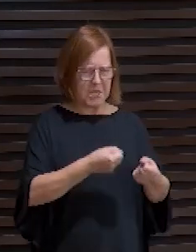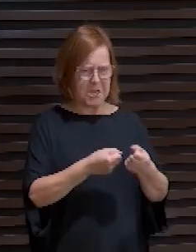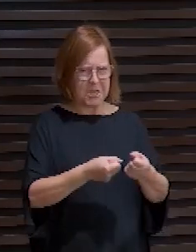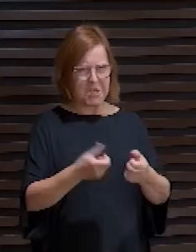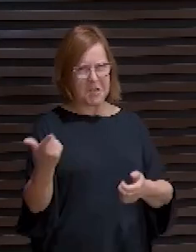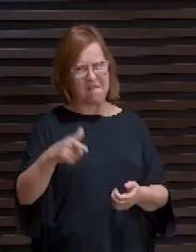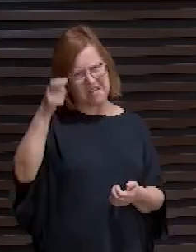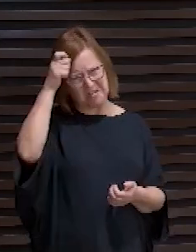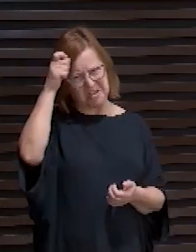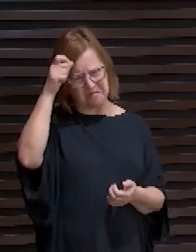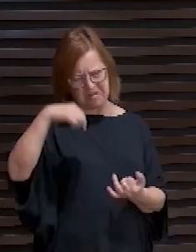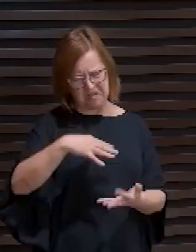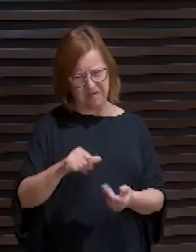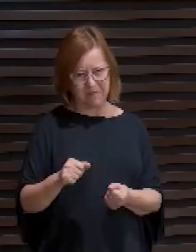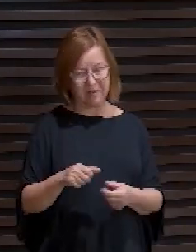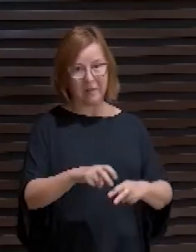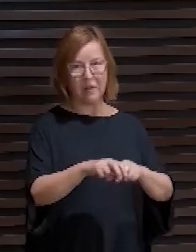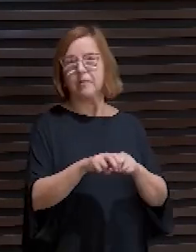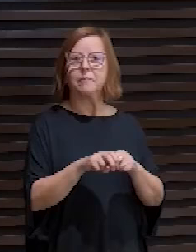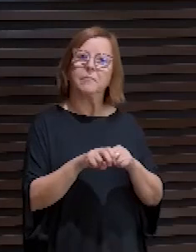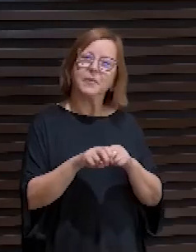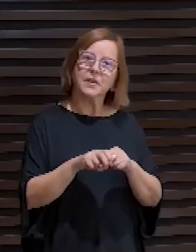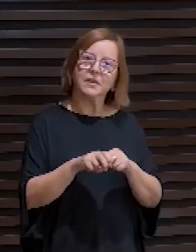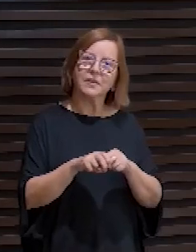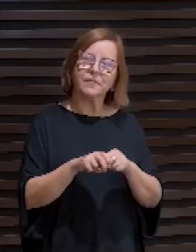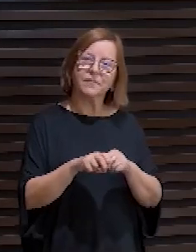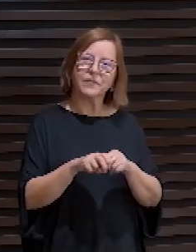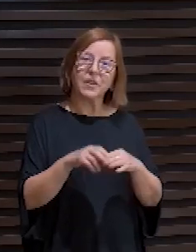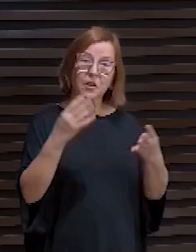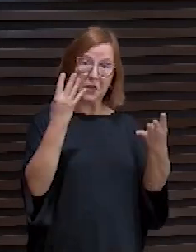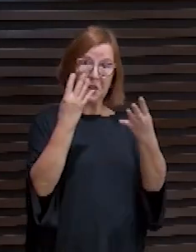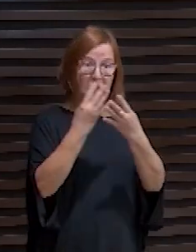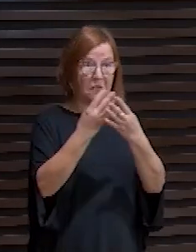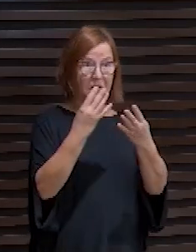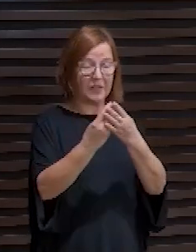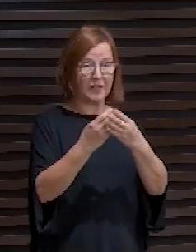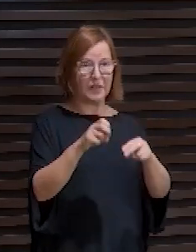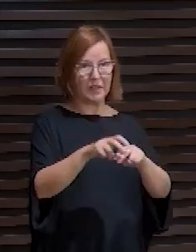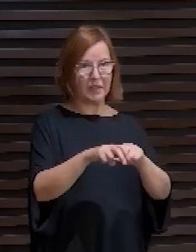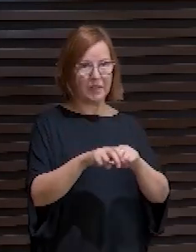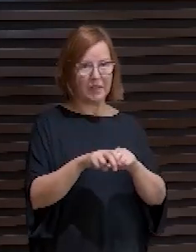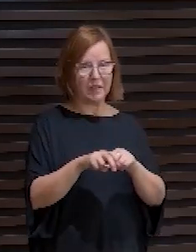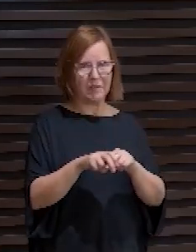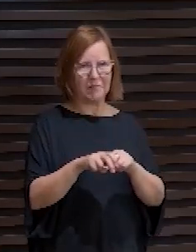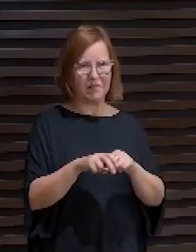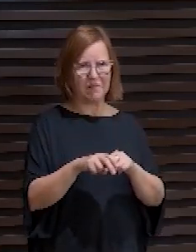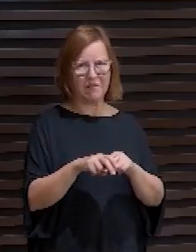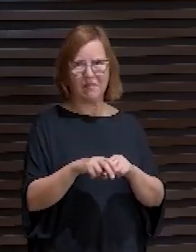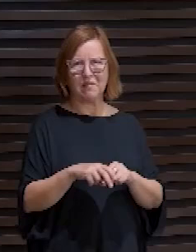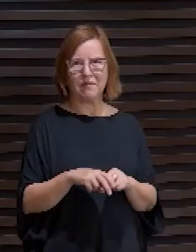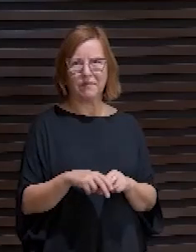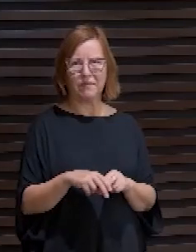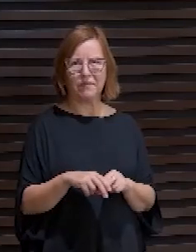e do mundo, pelo predomínio da corrupção restante deles e pela negligência dos meios